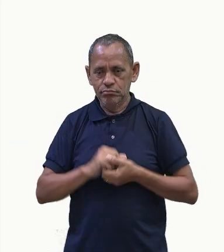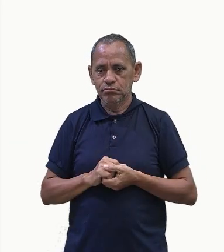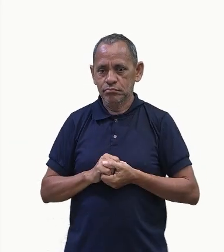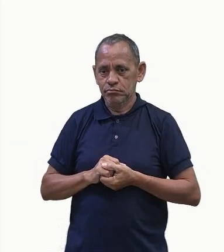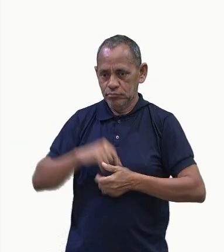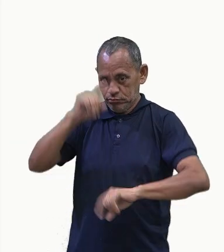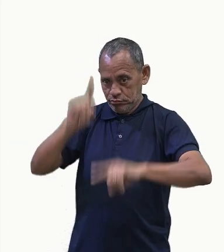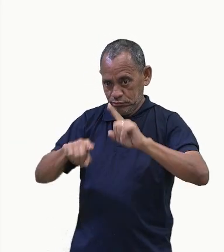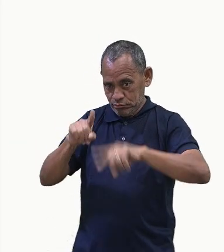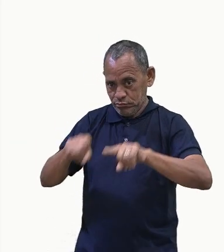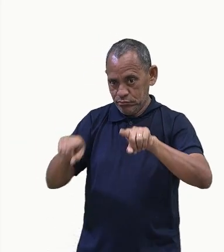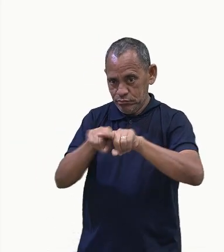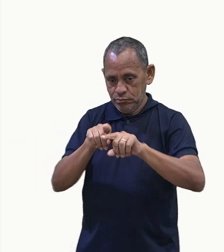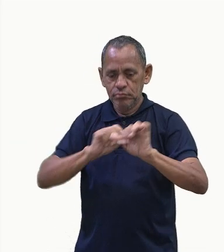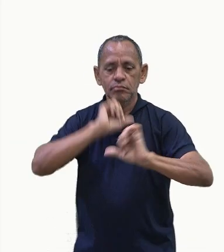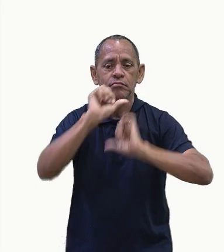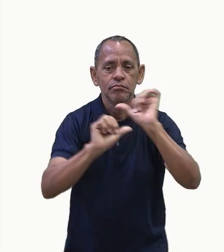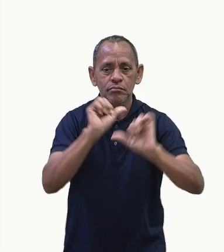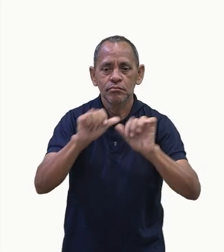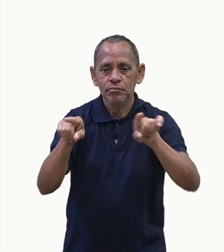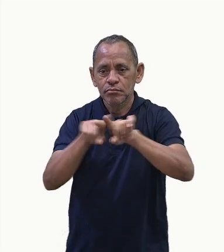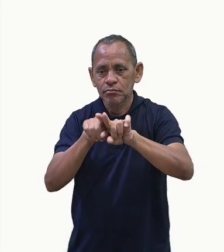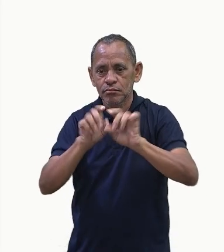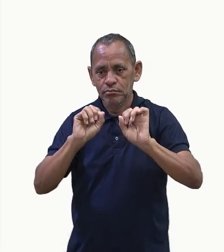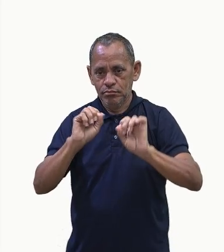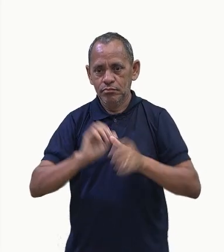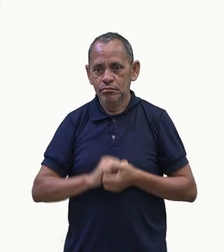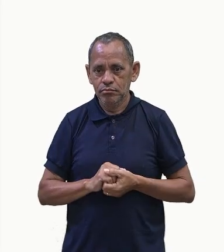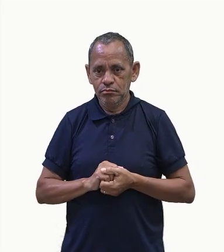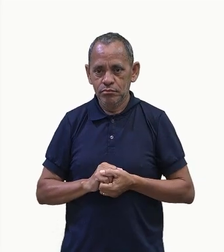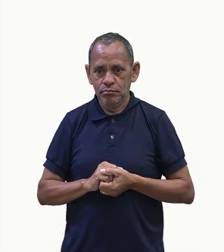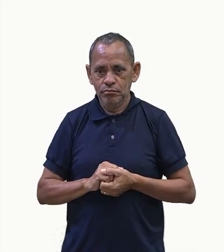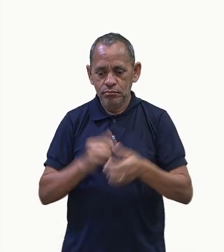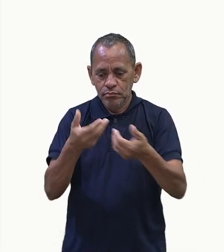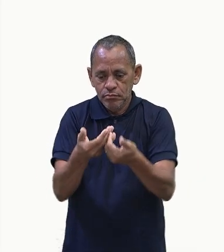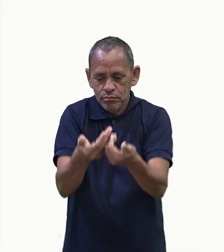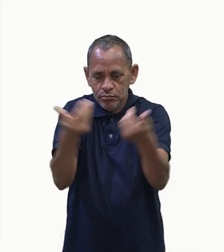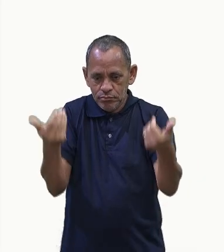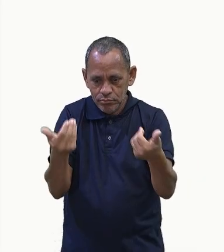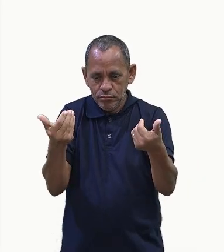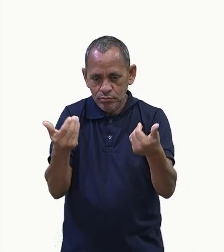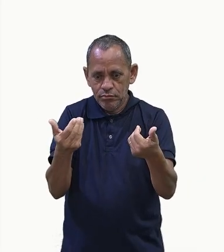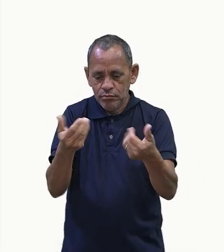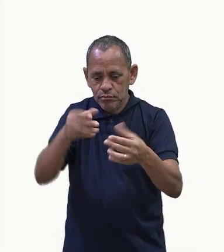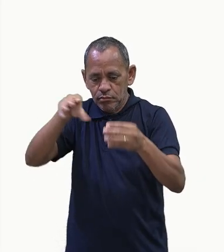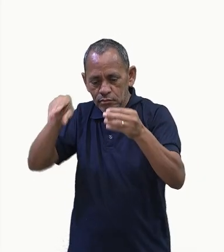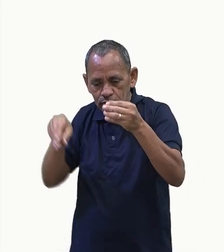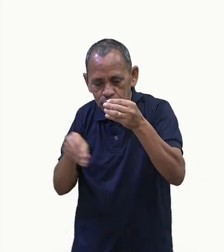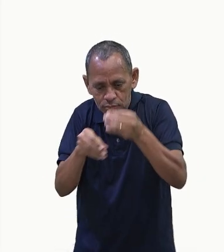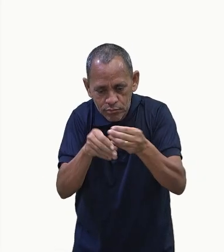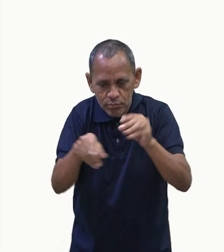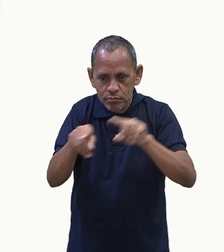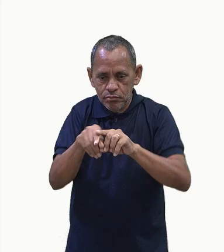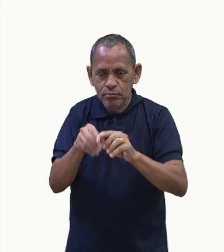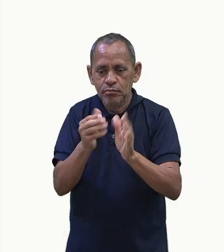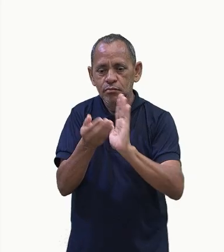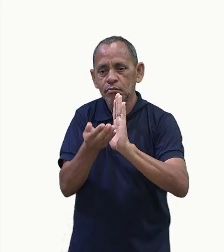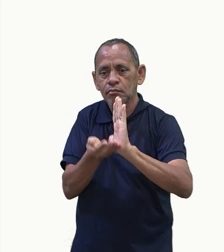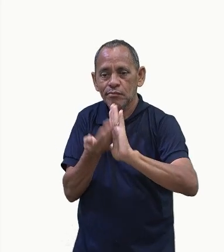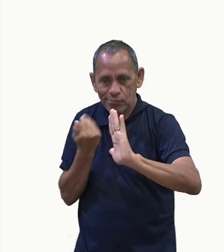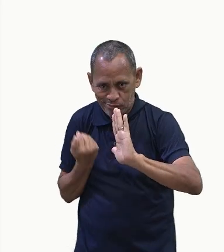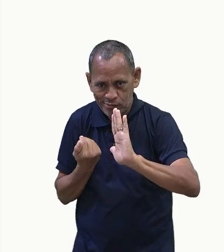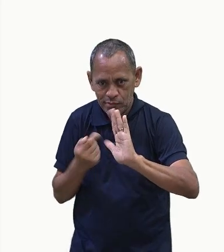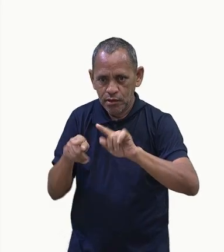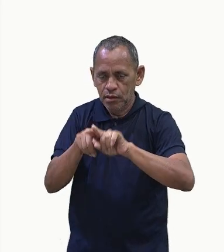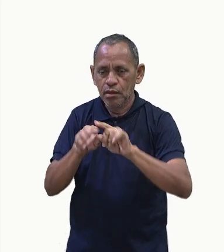possa, então, alterar. A gente possa adicionar genes de interesse, a gente possa remover ou a gente possa